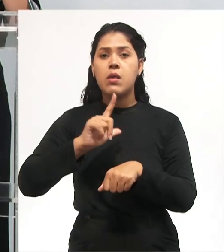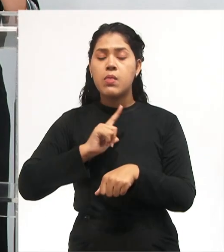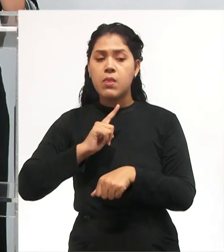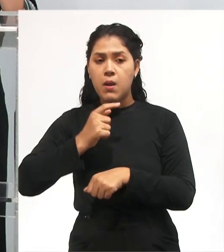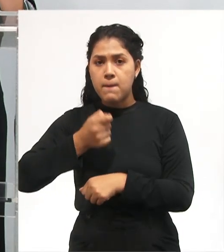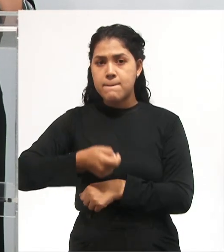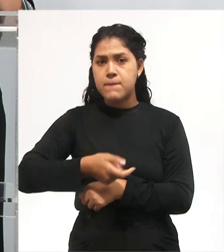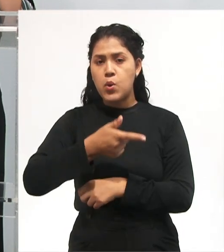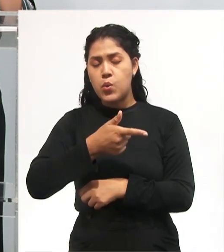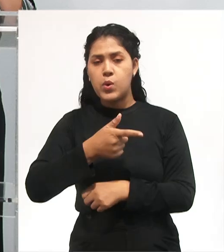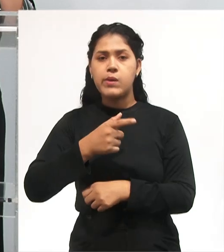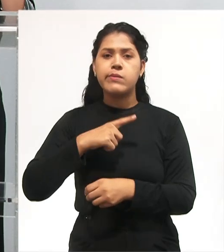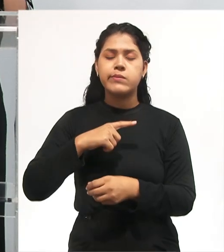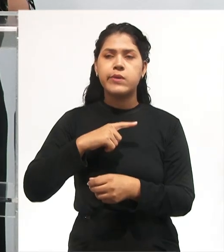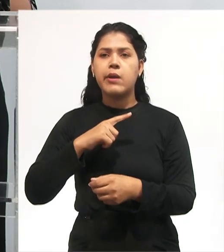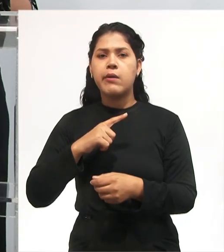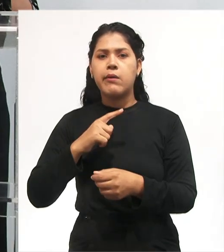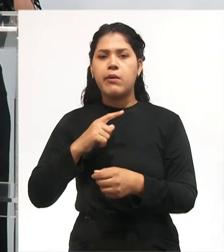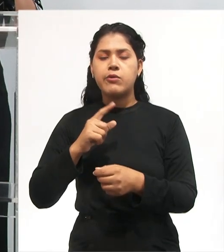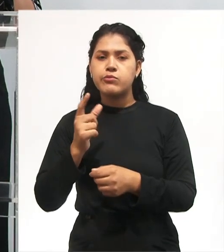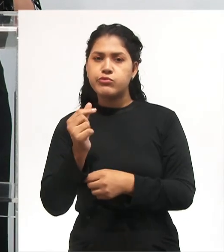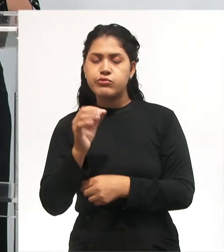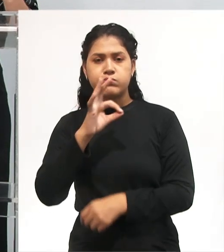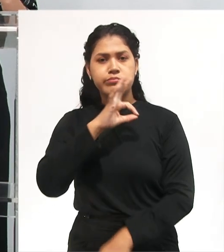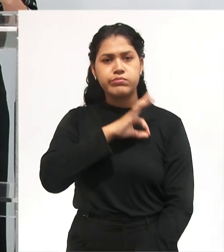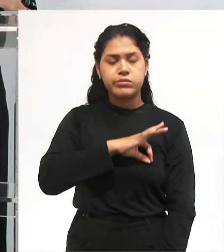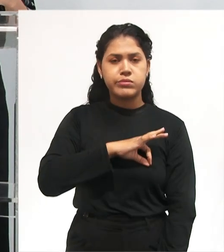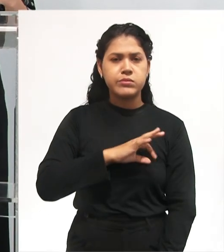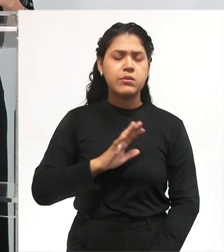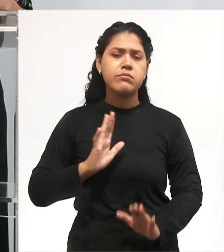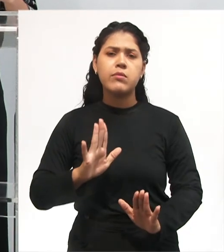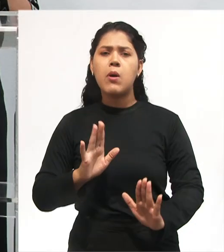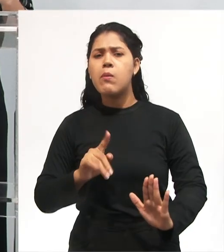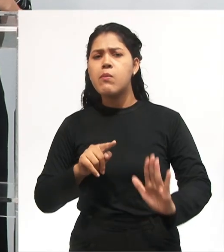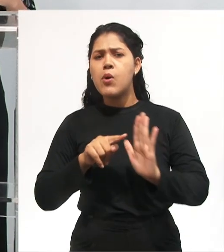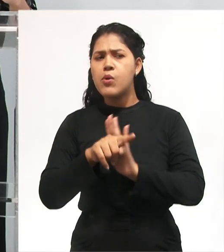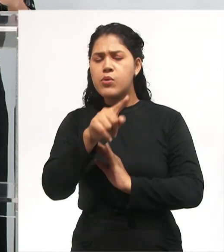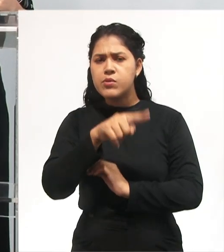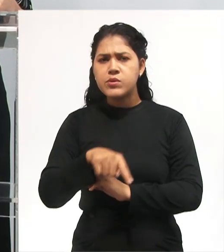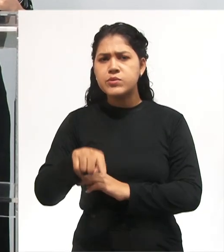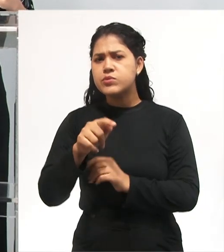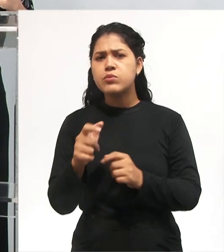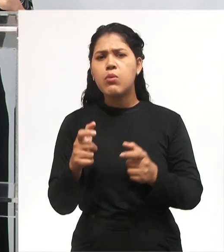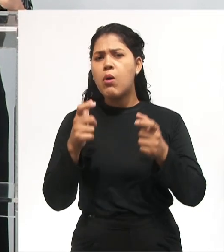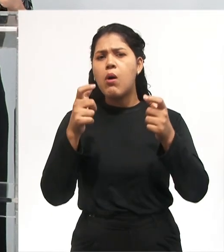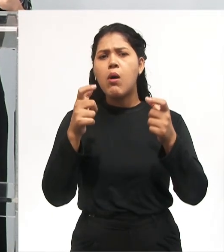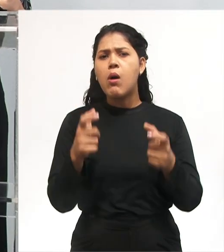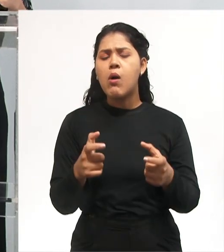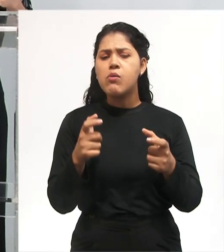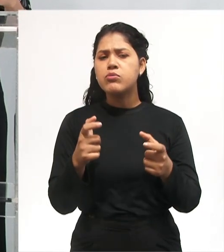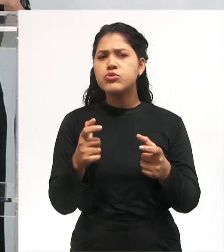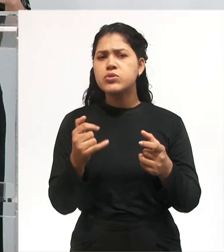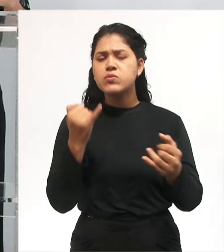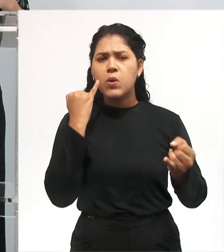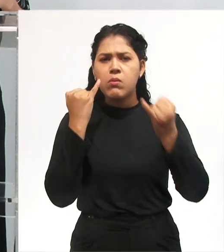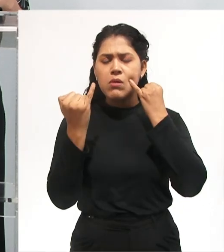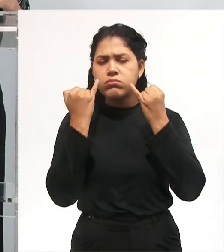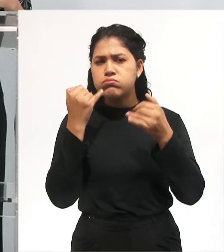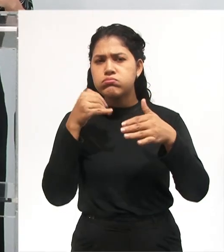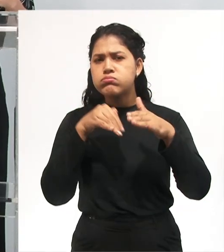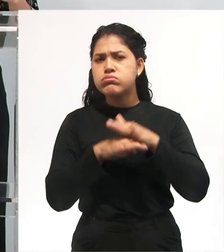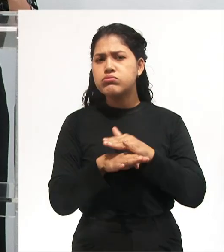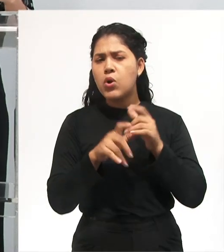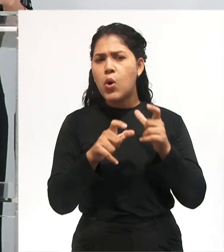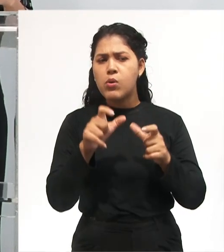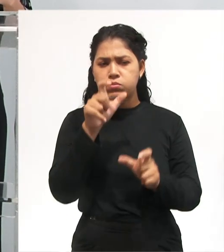benefícios, elas recebem a remuneração. E aí eu pergunto para você, onde estão armazenadas as